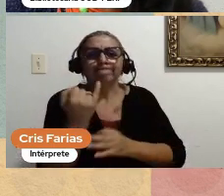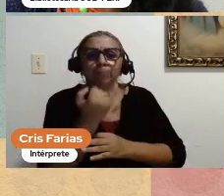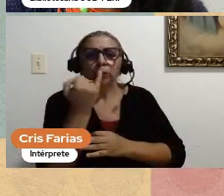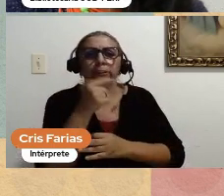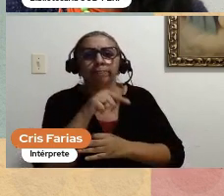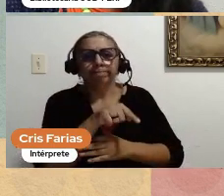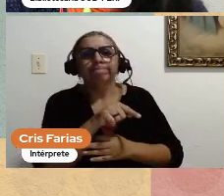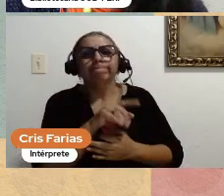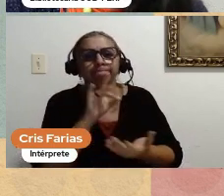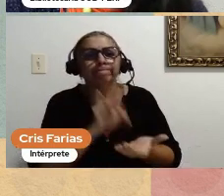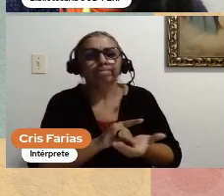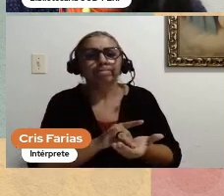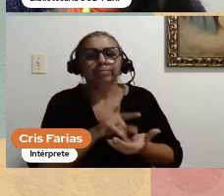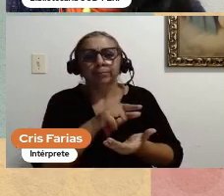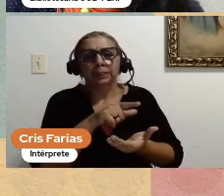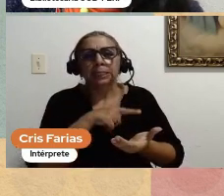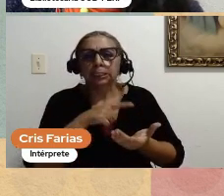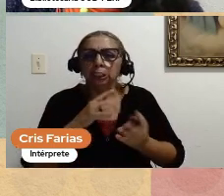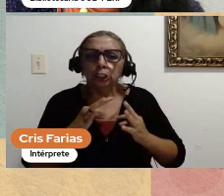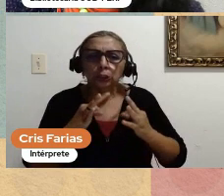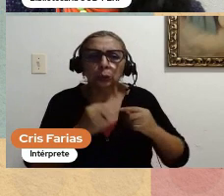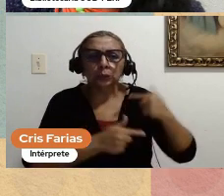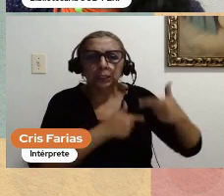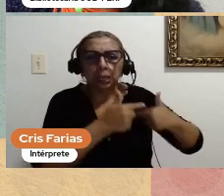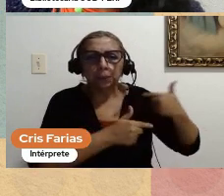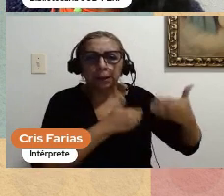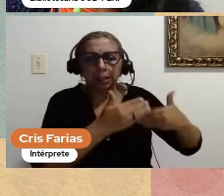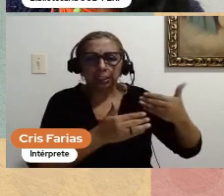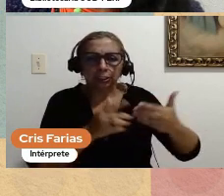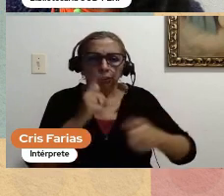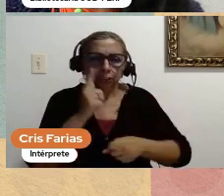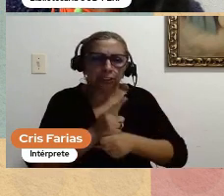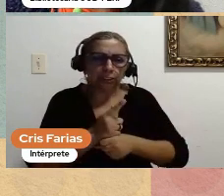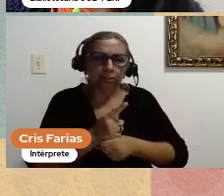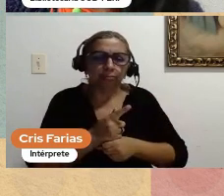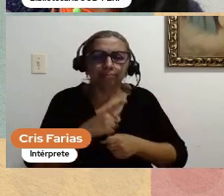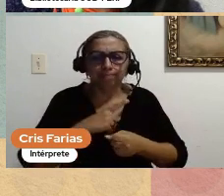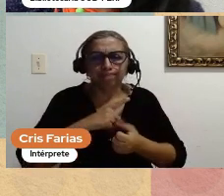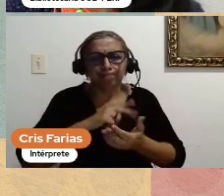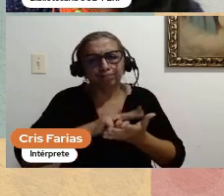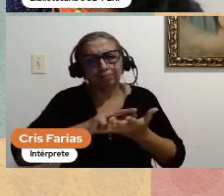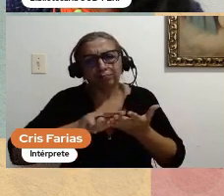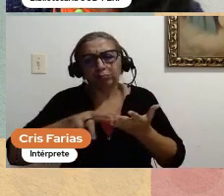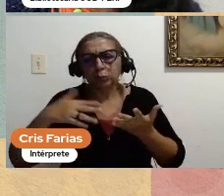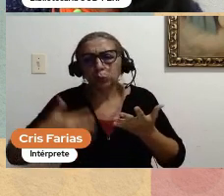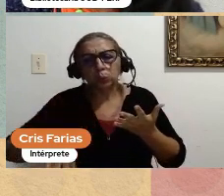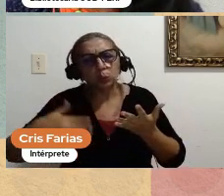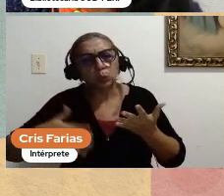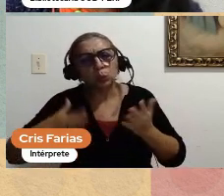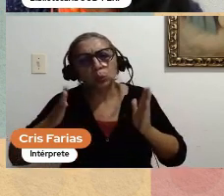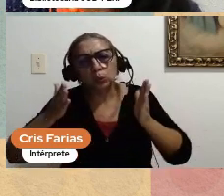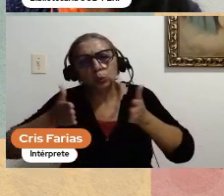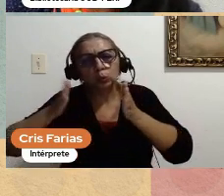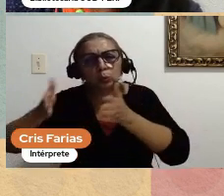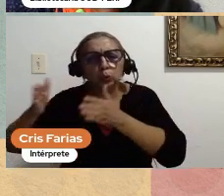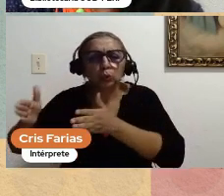sua necessidade de que todo esse trabalho de gestão arquivística, que é tão rico, que é tão direcionado para todos os gêneros